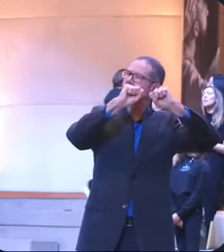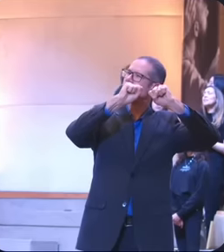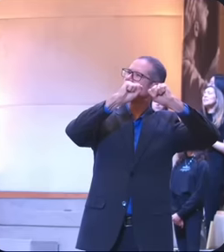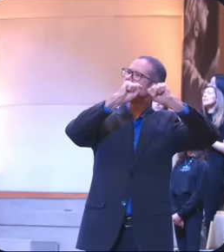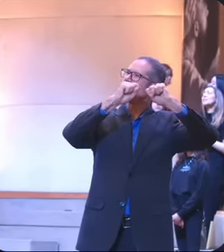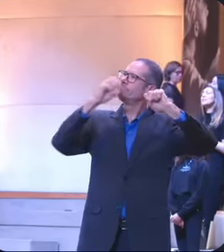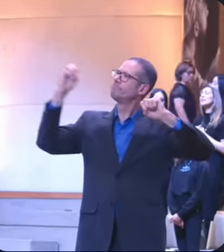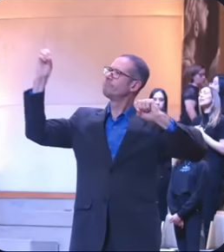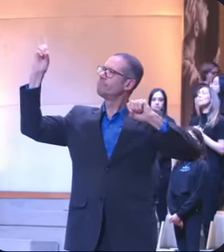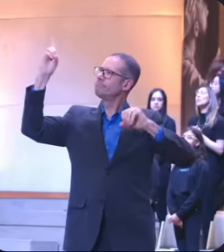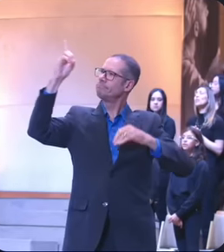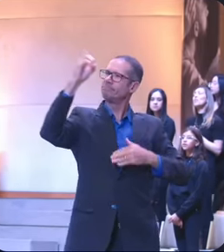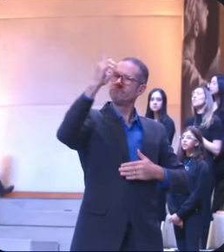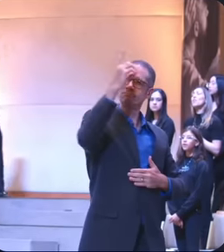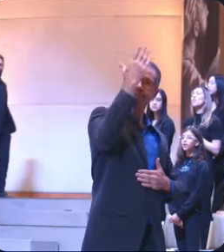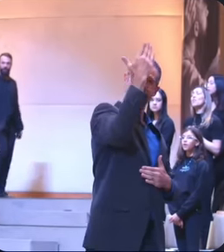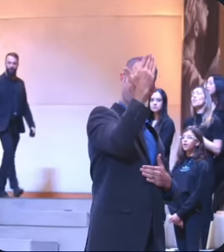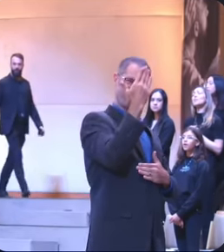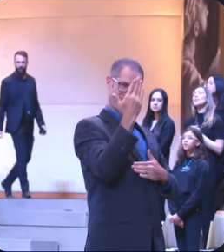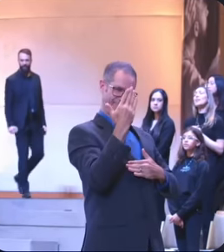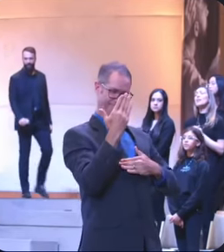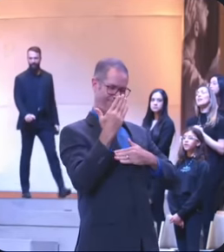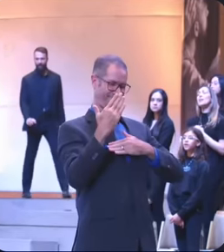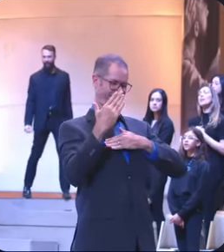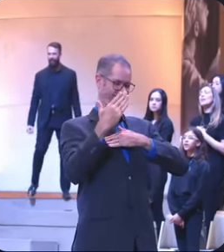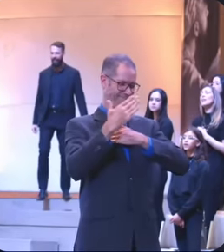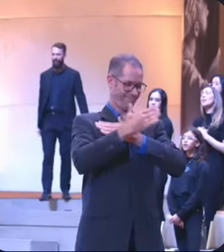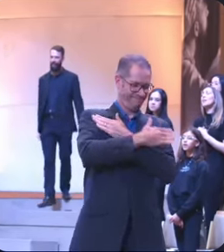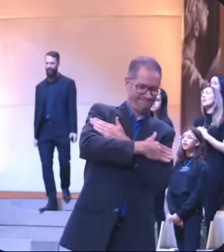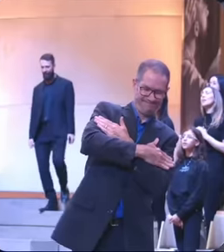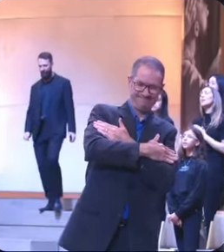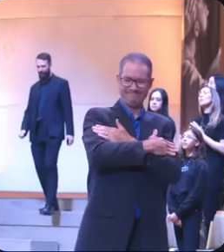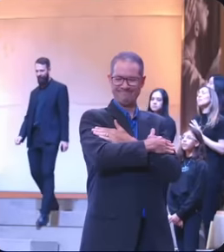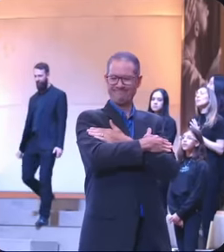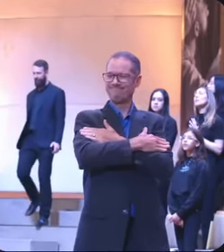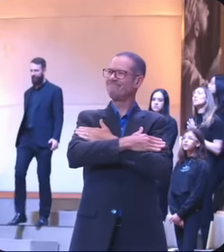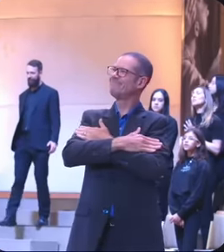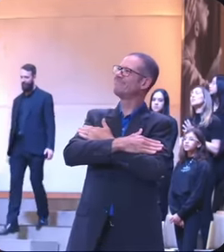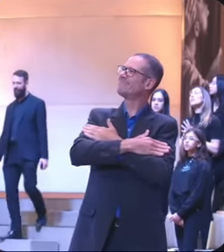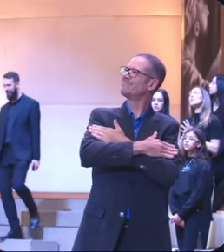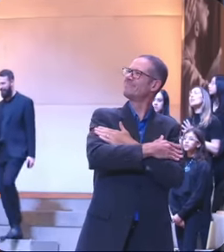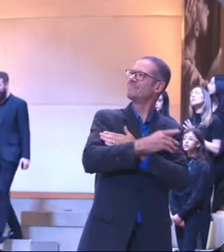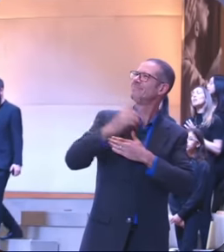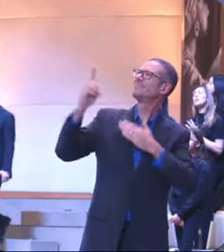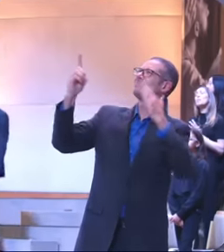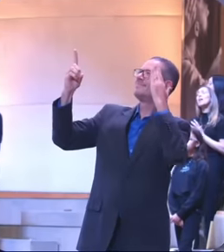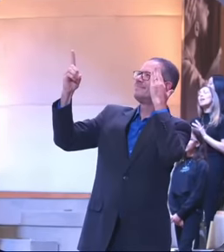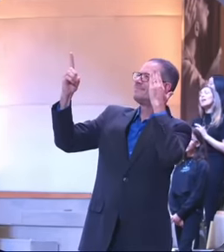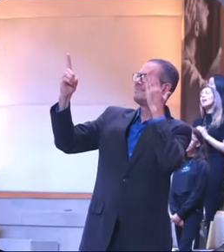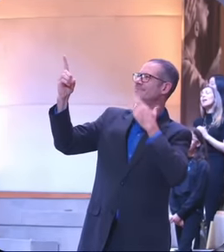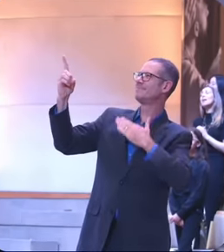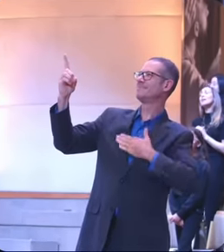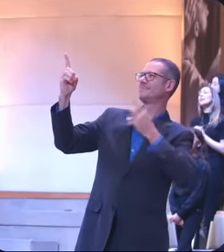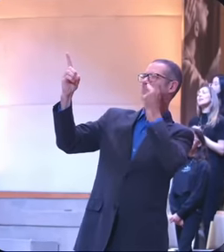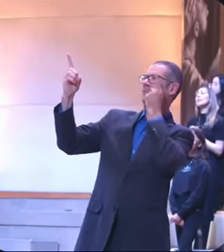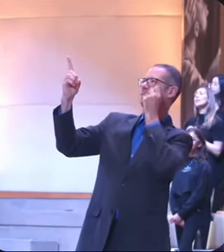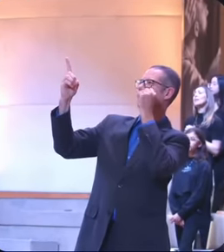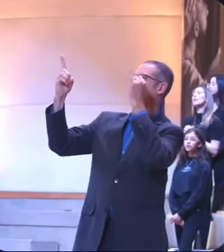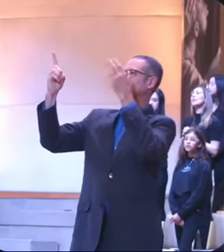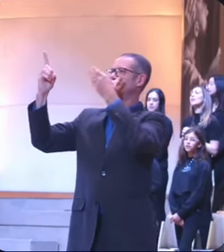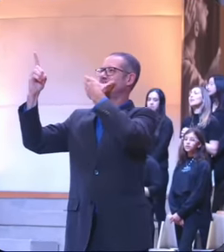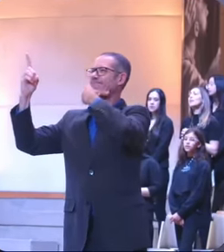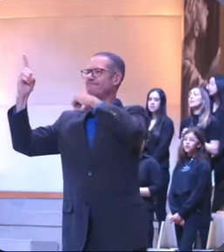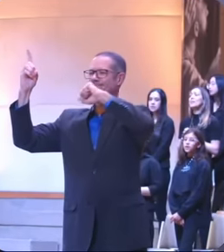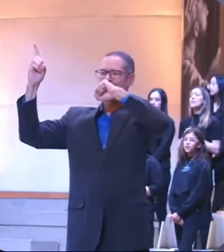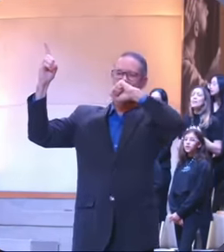tua presença me conforta. E sei que és meu